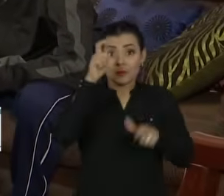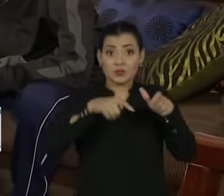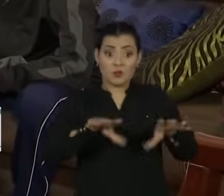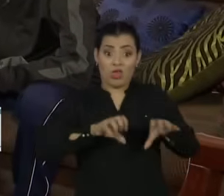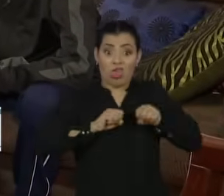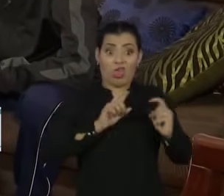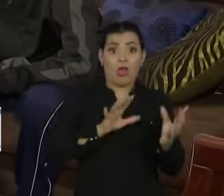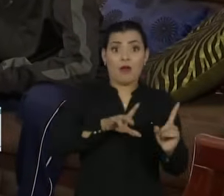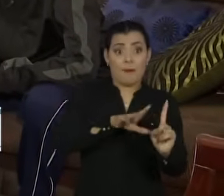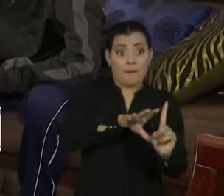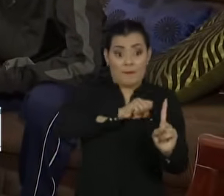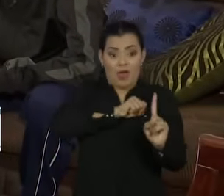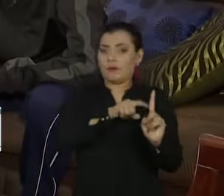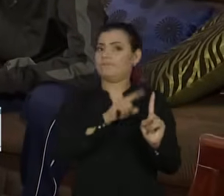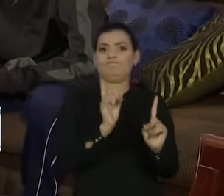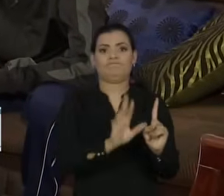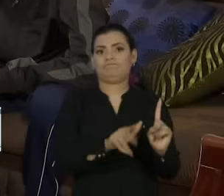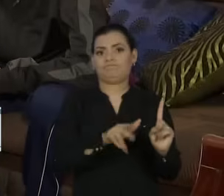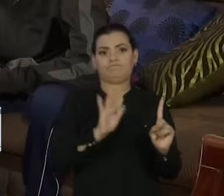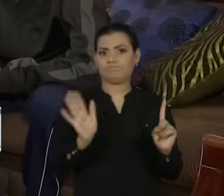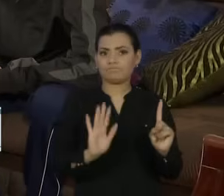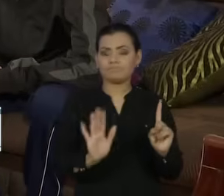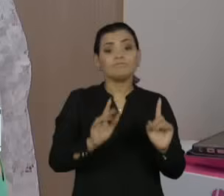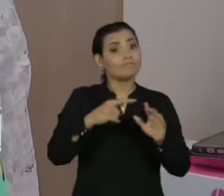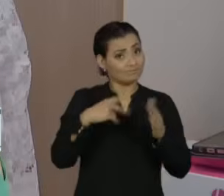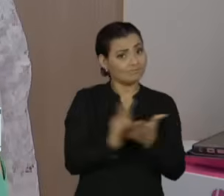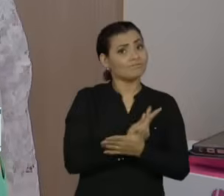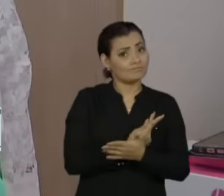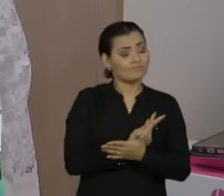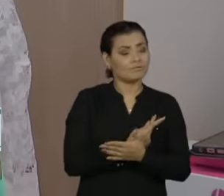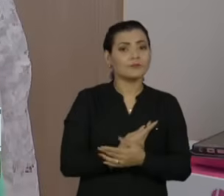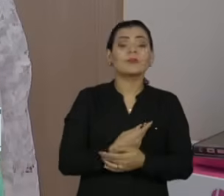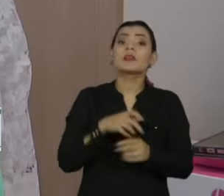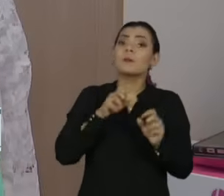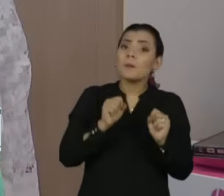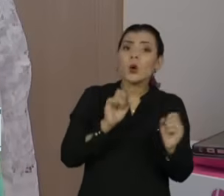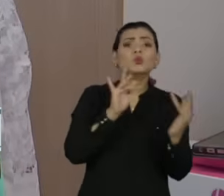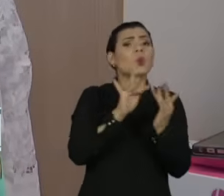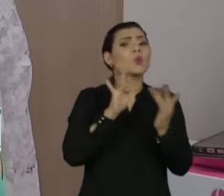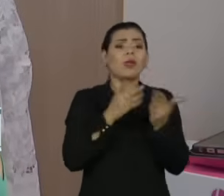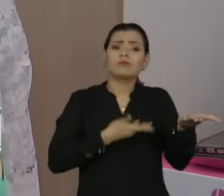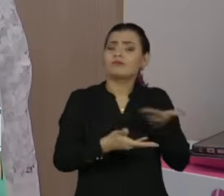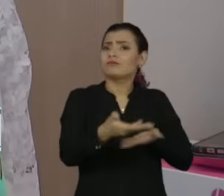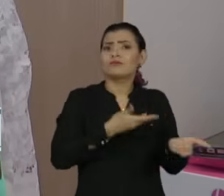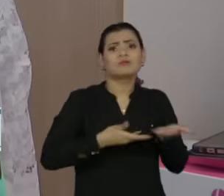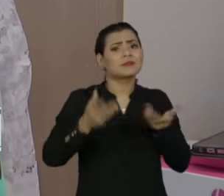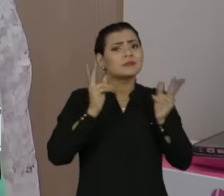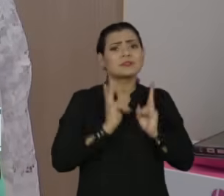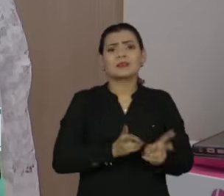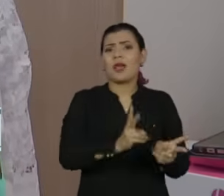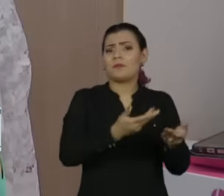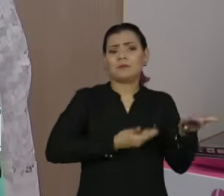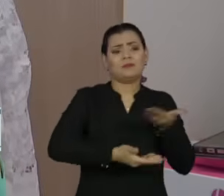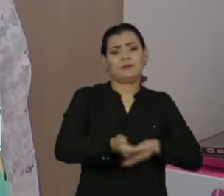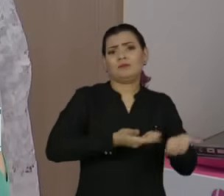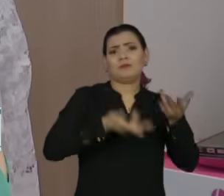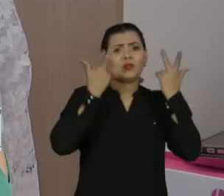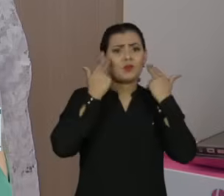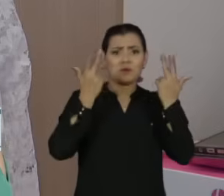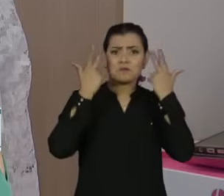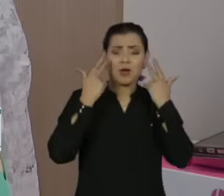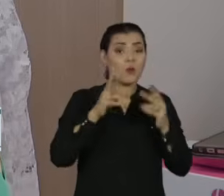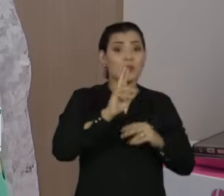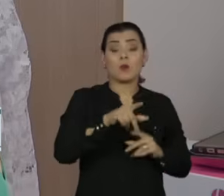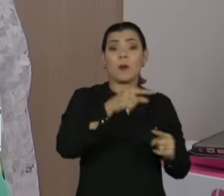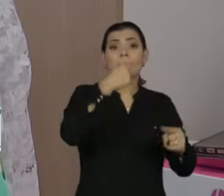inflamação. Essa ideia não poderia estar mais errada. Você pode conviver muito bem com os pacientes de psoríase. Ele não